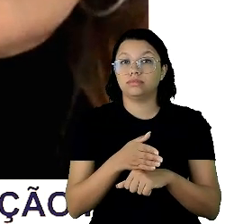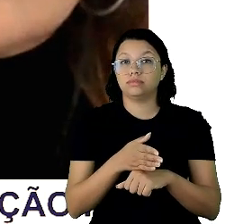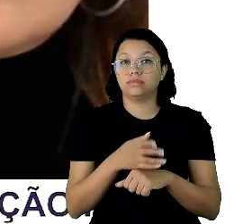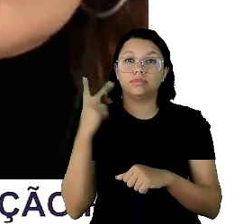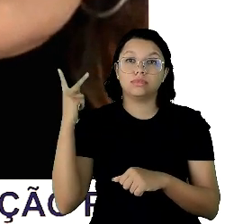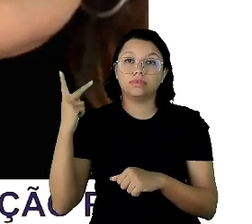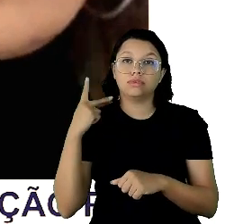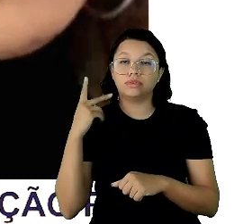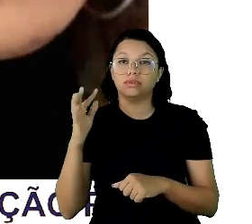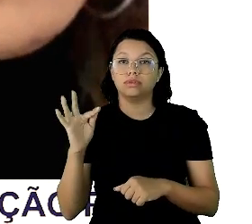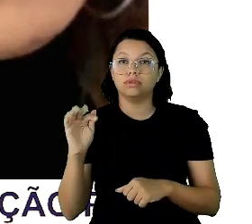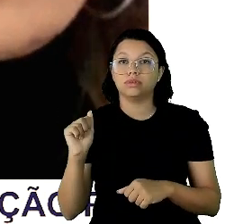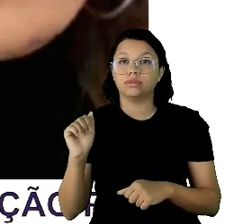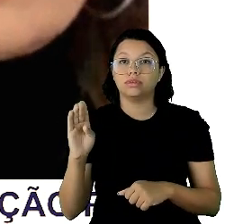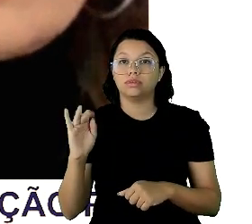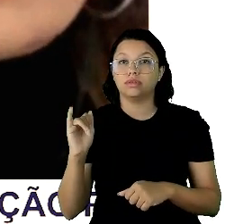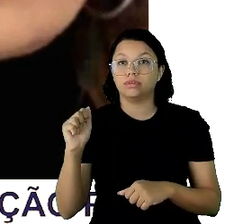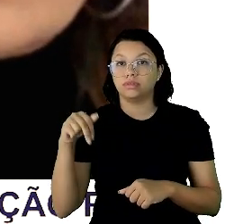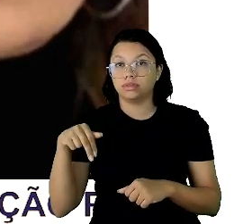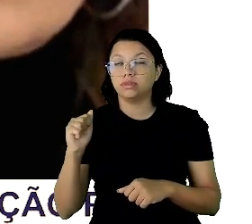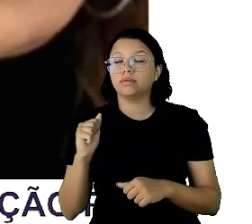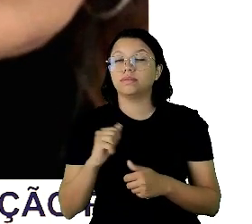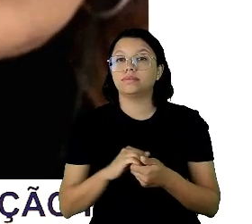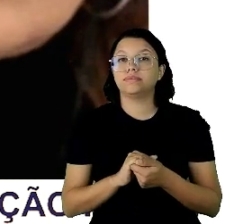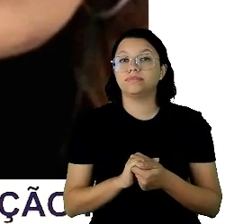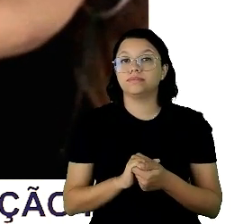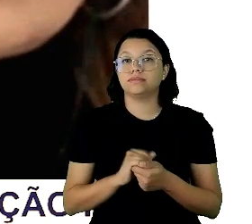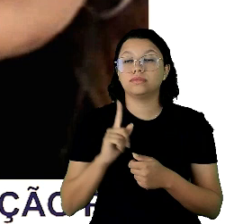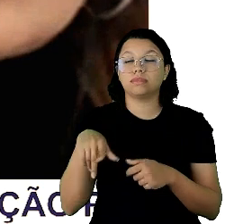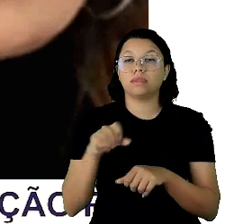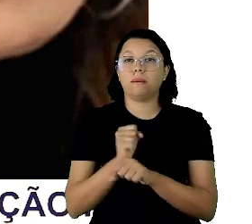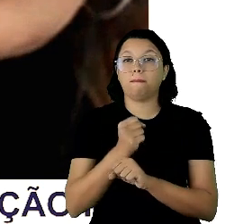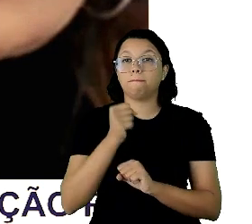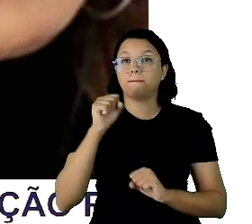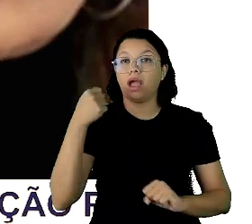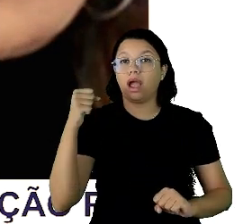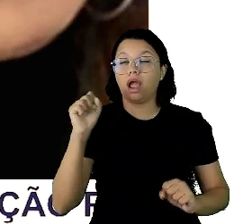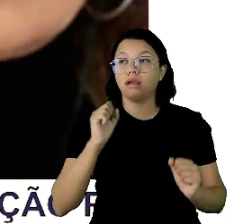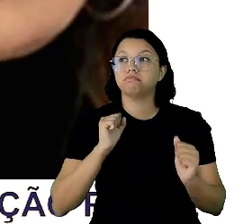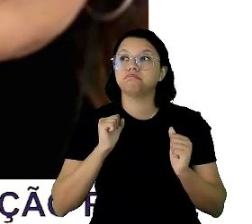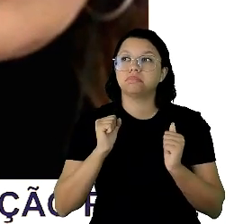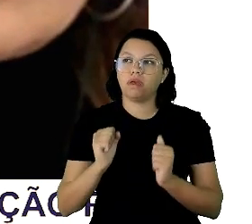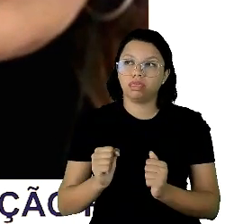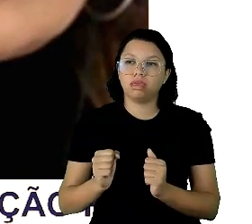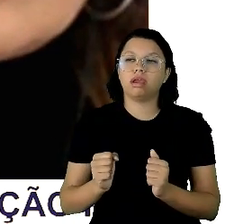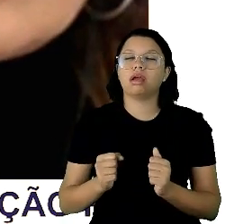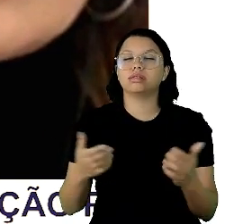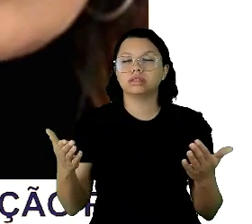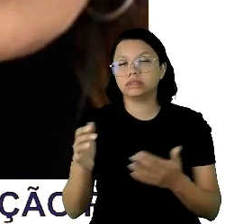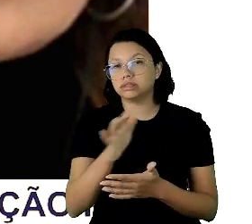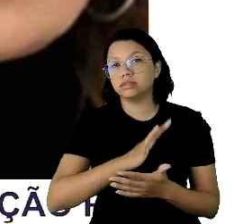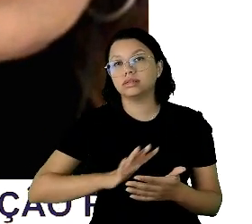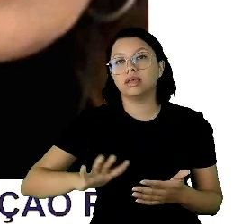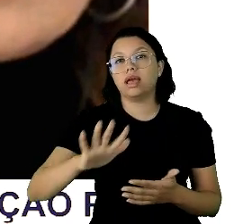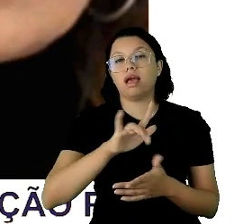que é uma grande potência nessa área, atua com muita